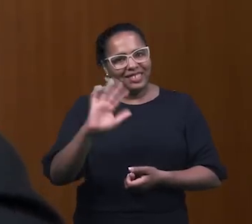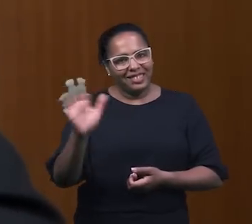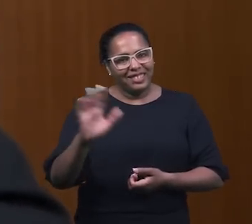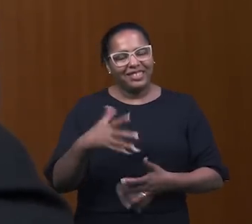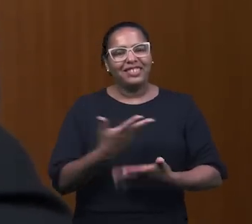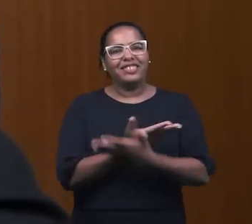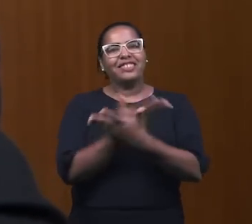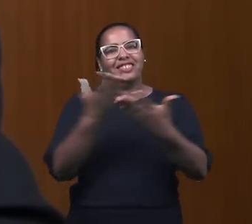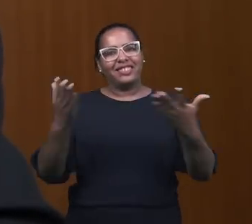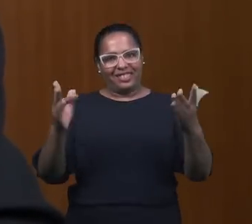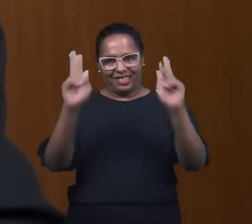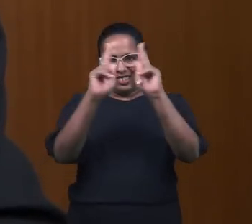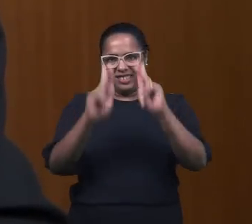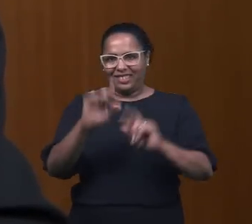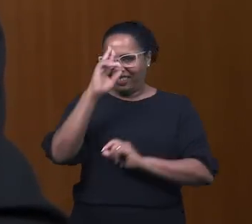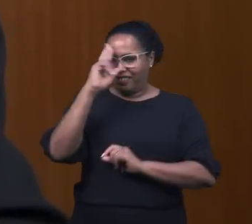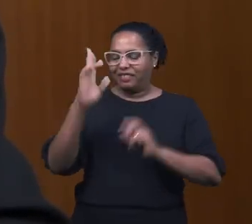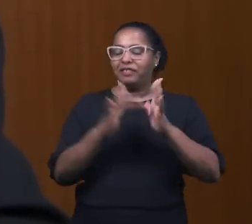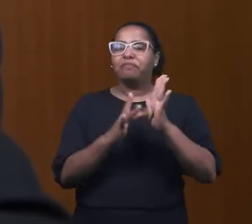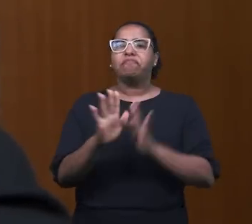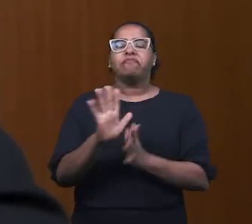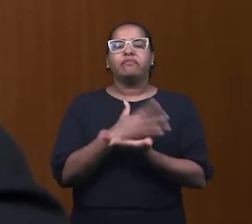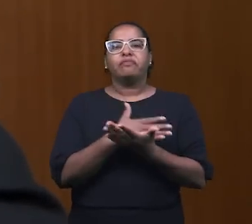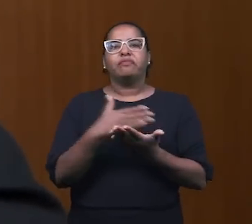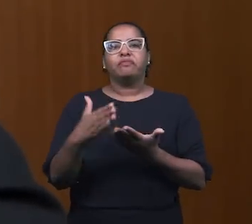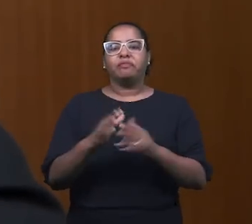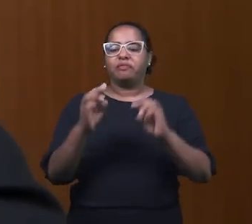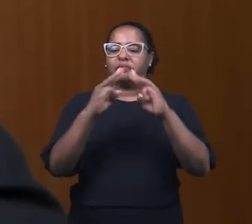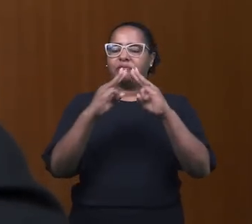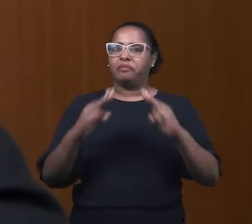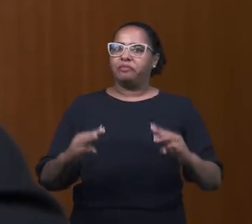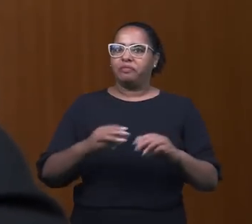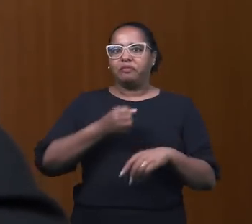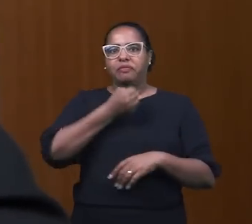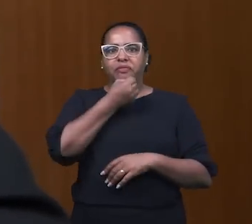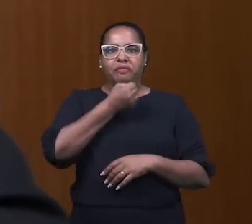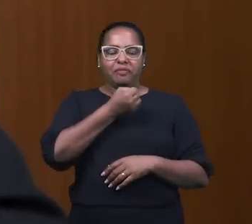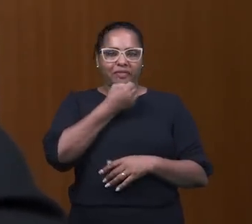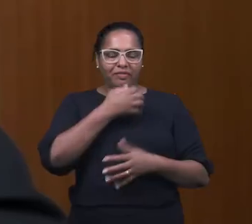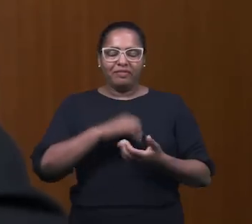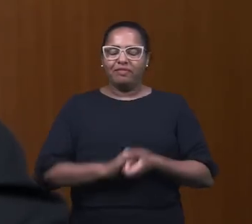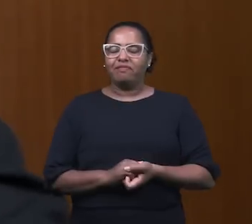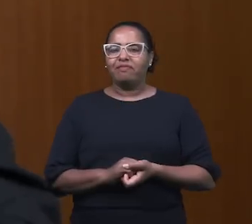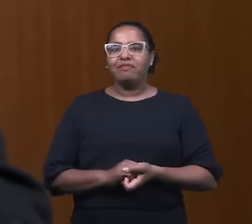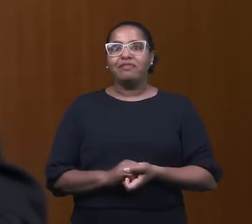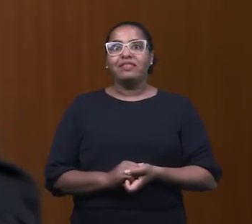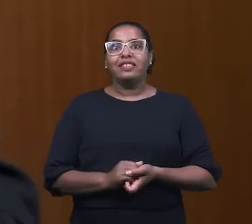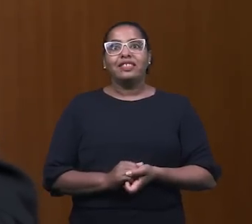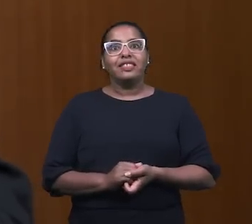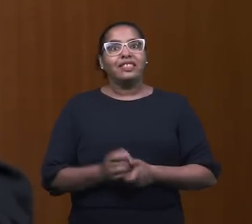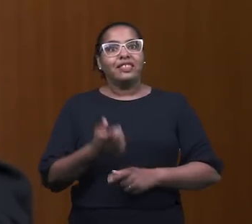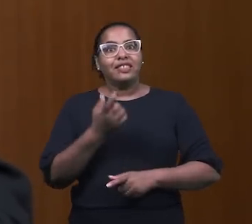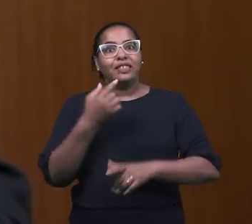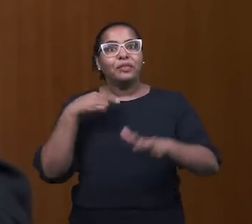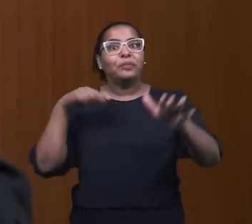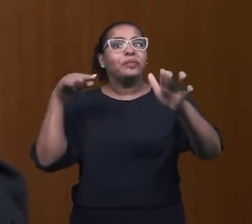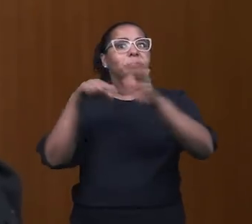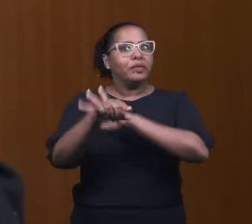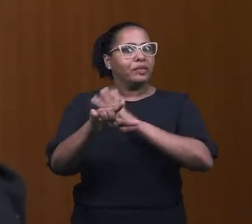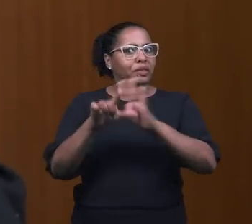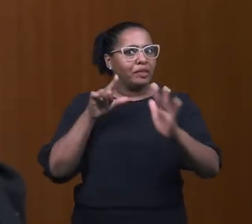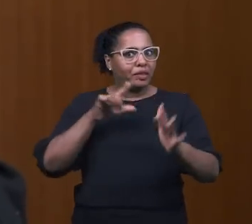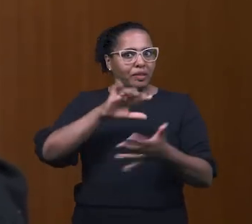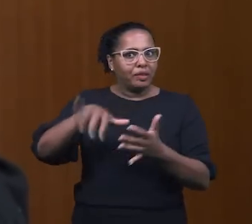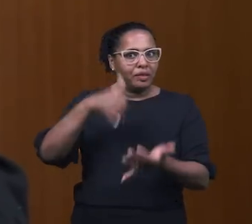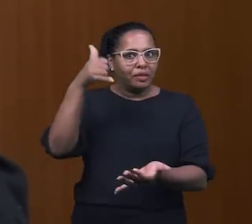Olá, eu te saúdo com a paz do Senhor Jesus. Nós estamos começando mais um Manaim Entrevista e eu quero te fazer uma pergunta